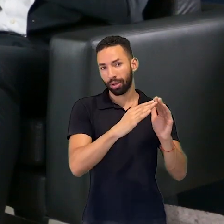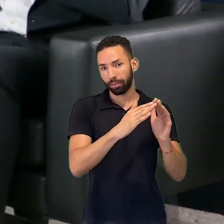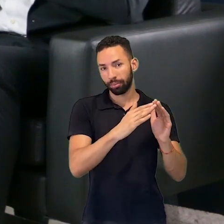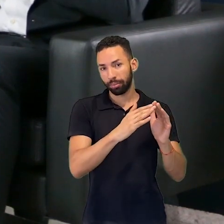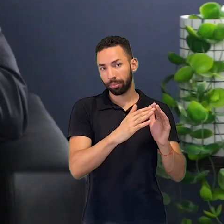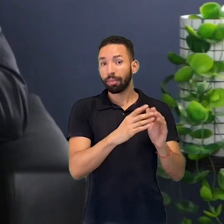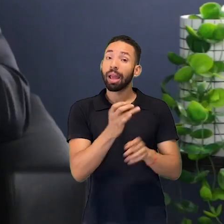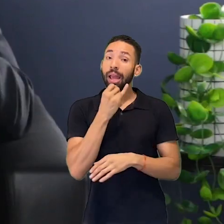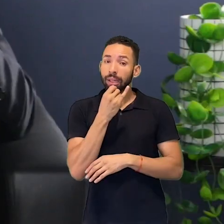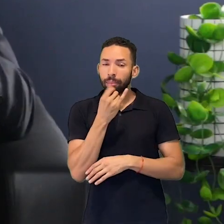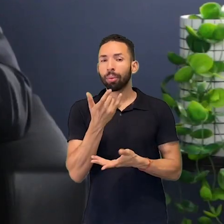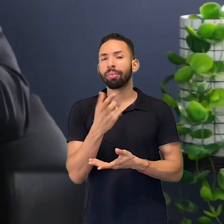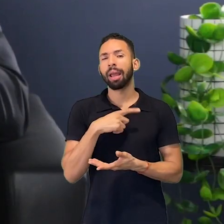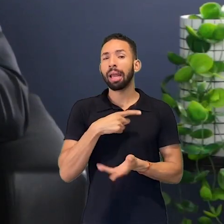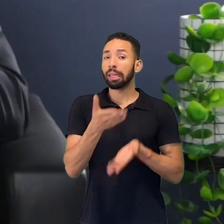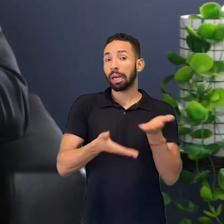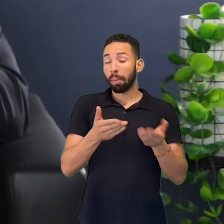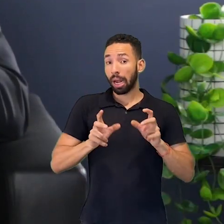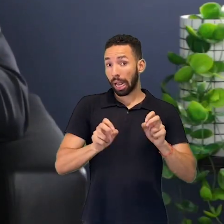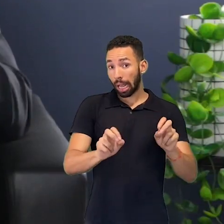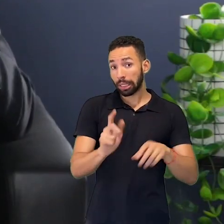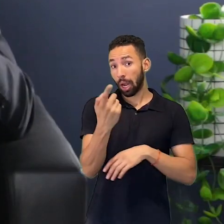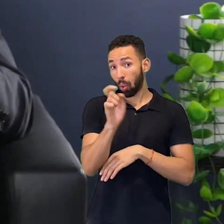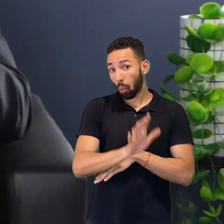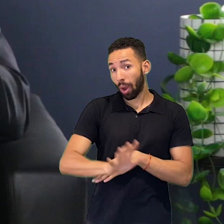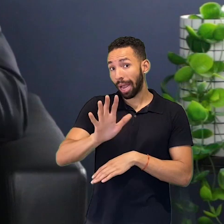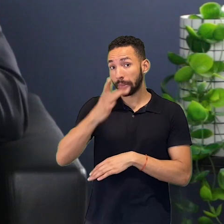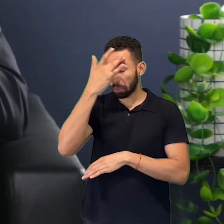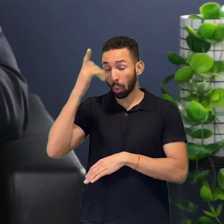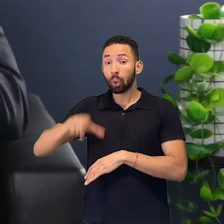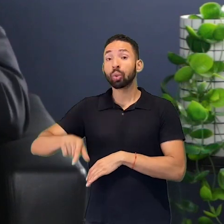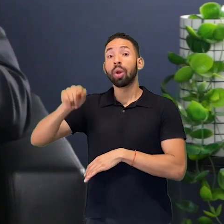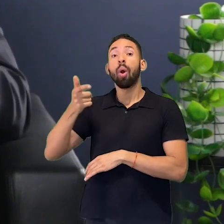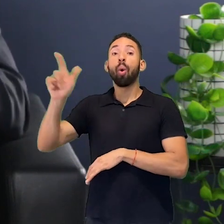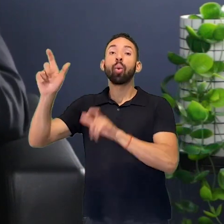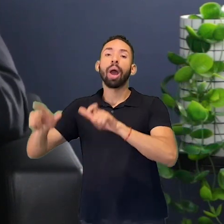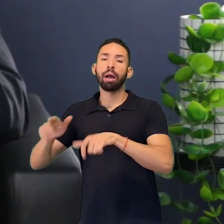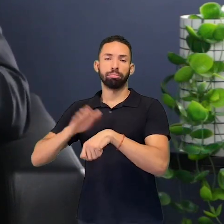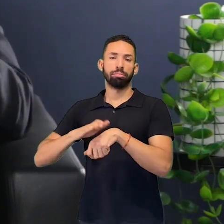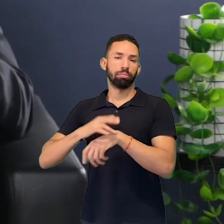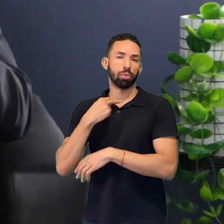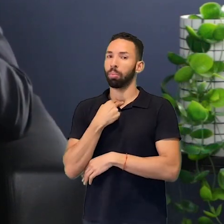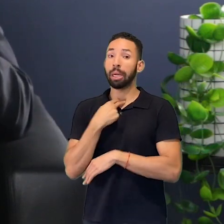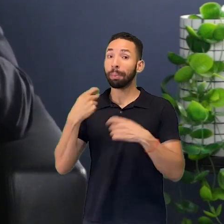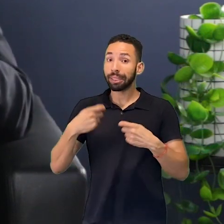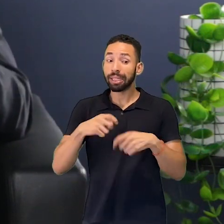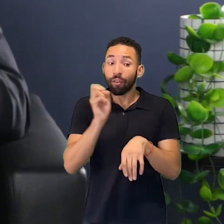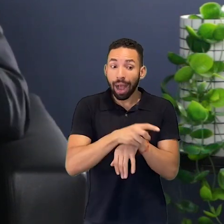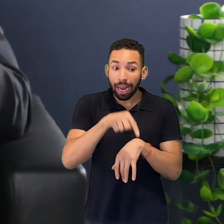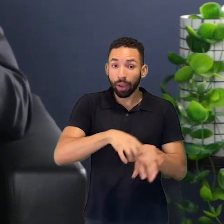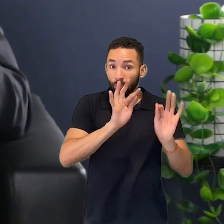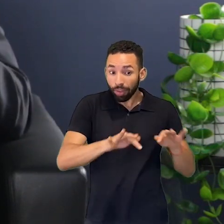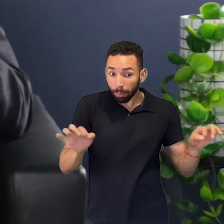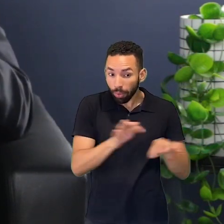pessoa reside. Tem um tratamento para câncer dentro do estado de Goiás, ela não pode escolher se tratar em outro lugar, ela tem que primeiro